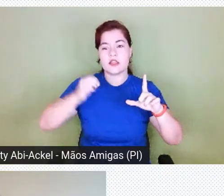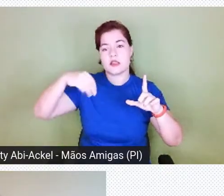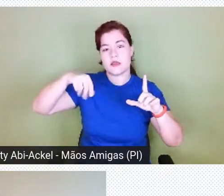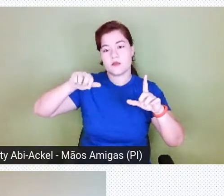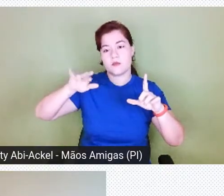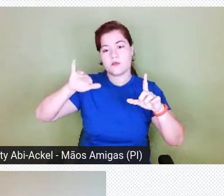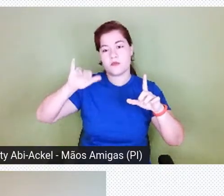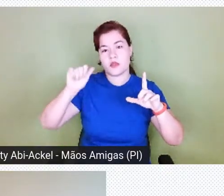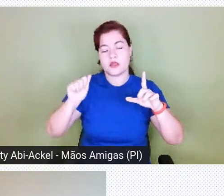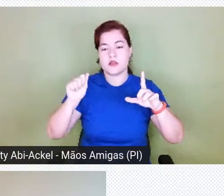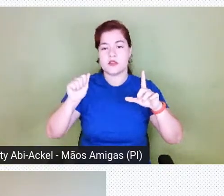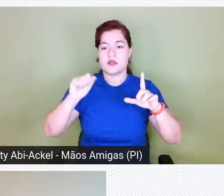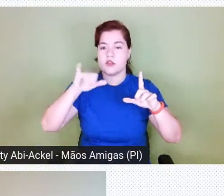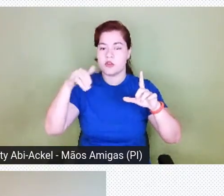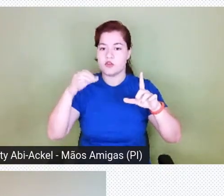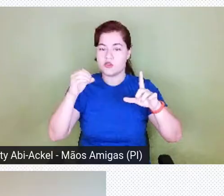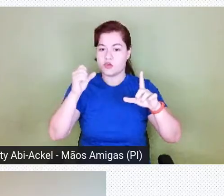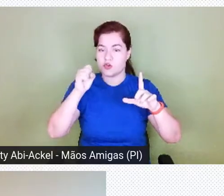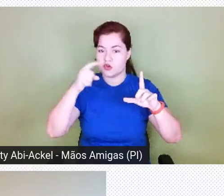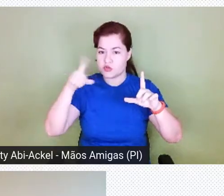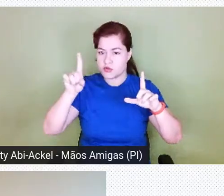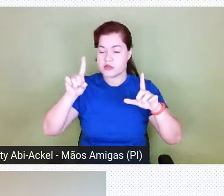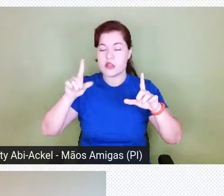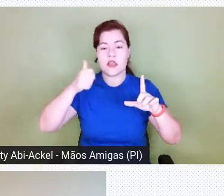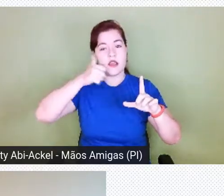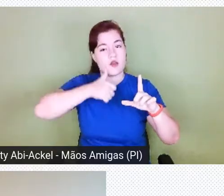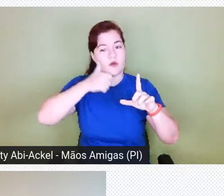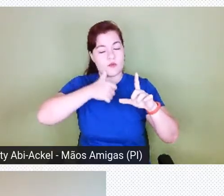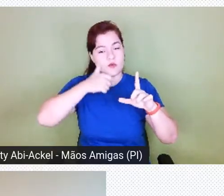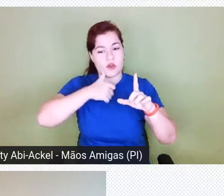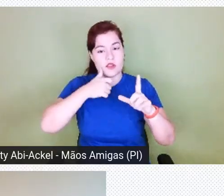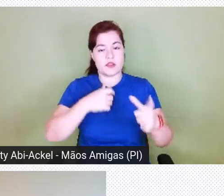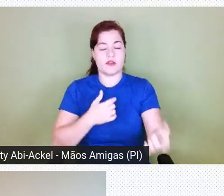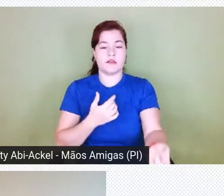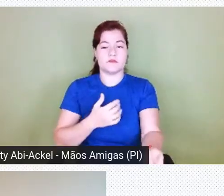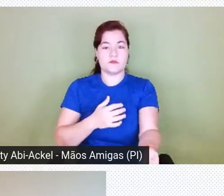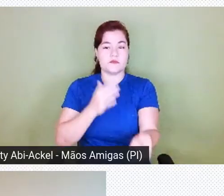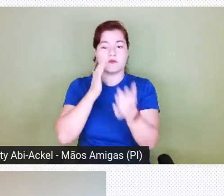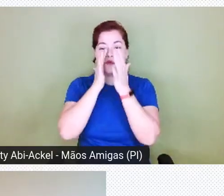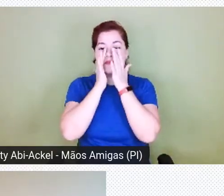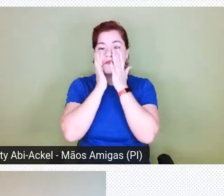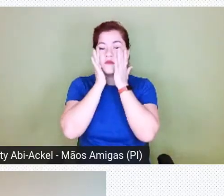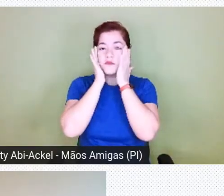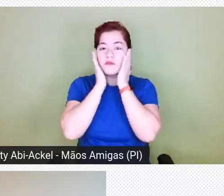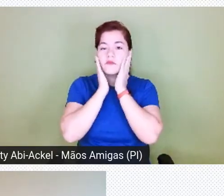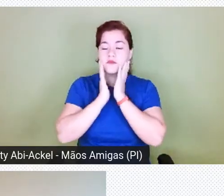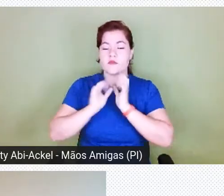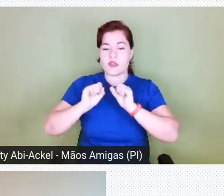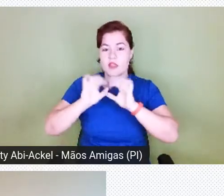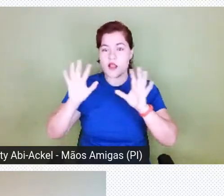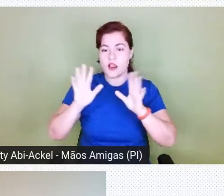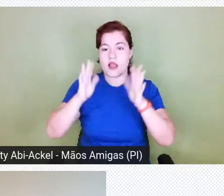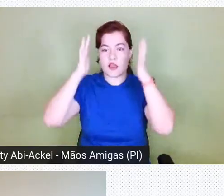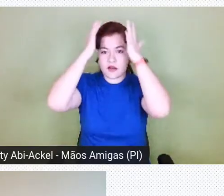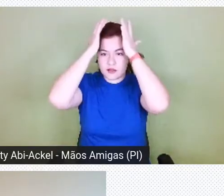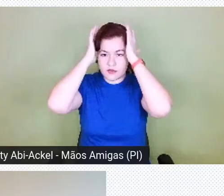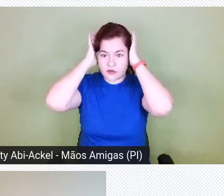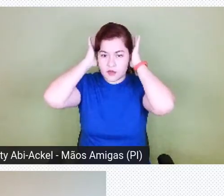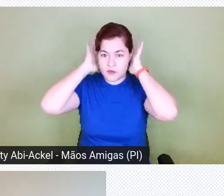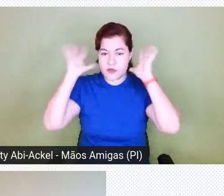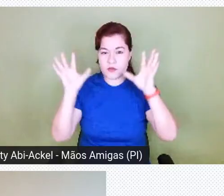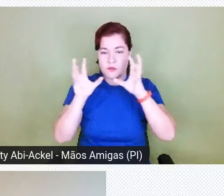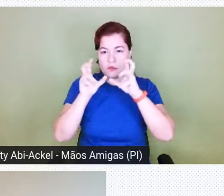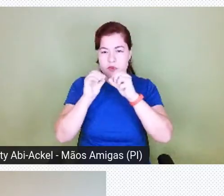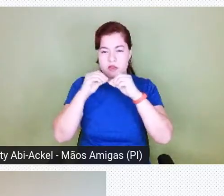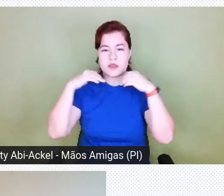José. Ela é uma mulher de pele morena clara, bem clarinha. Ela tem um cabelo preto, está bem aqui